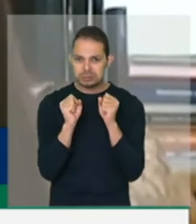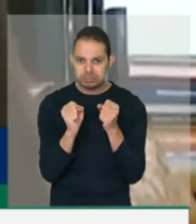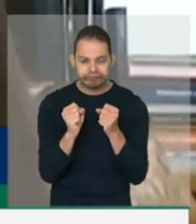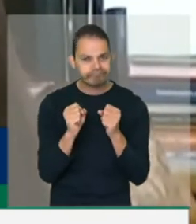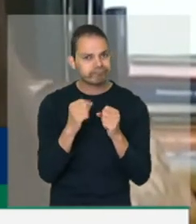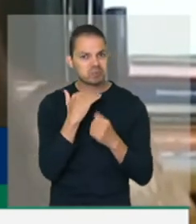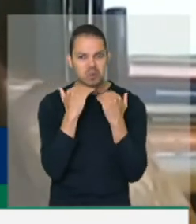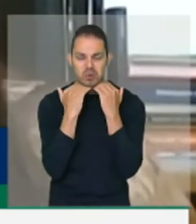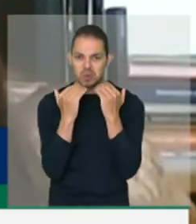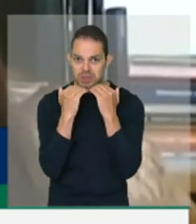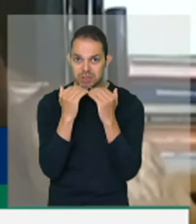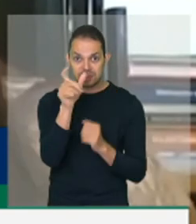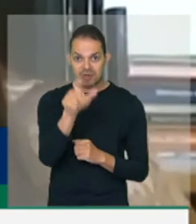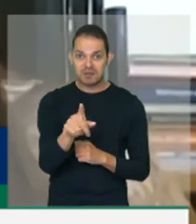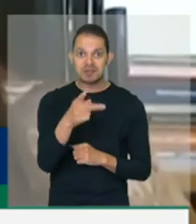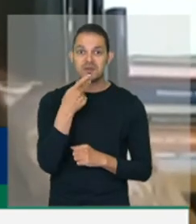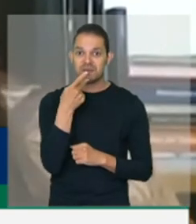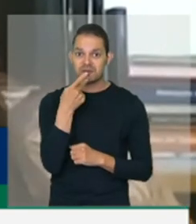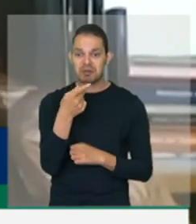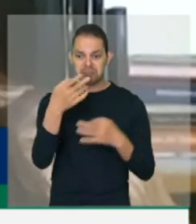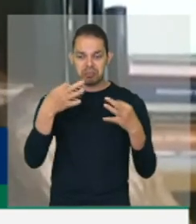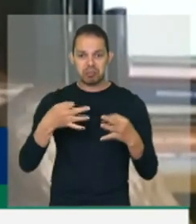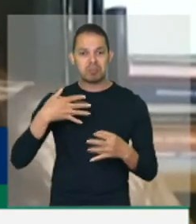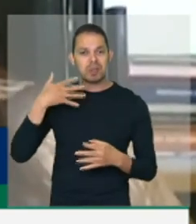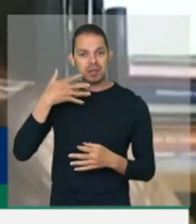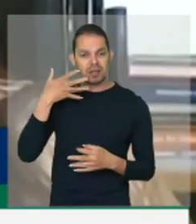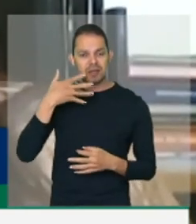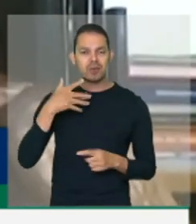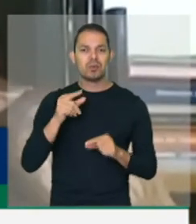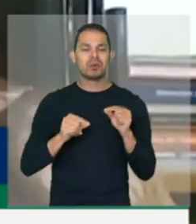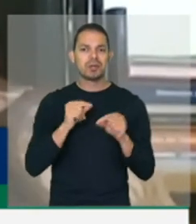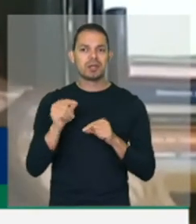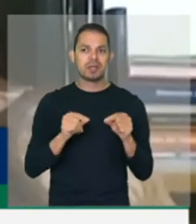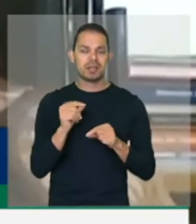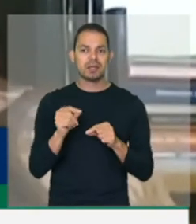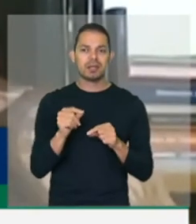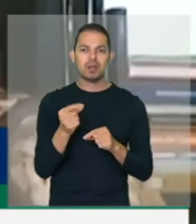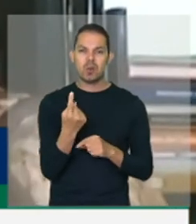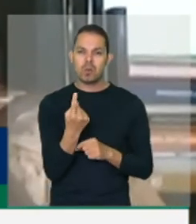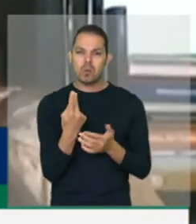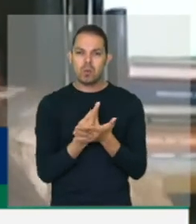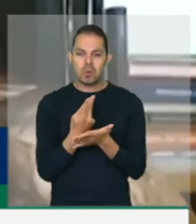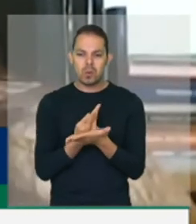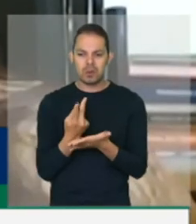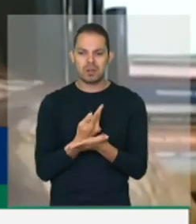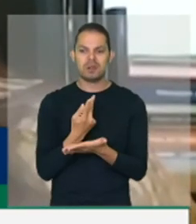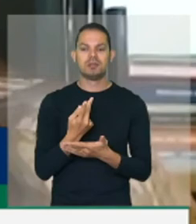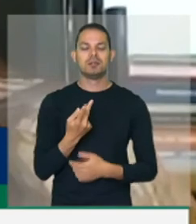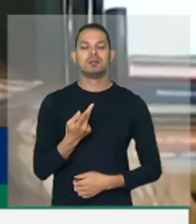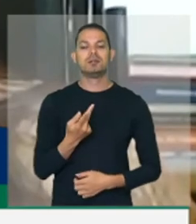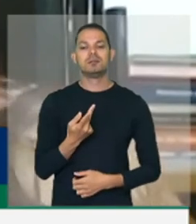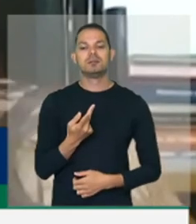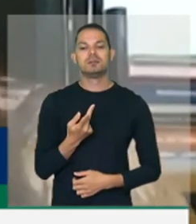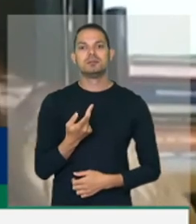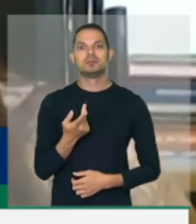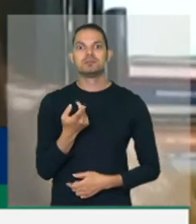Excelência na primeira e assertiva fala, de que uma inviolabilidade